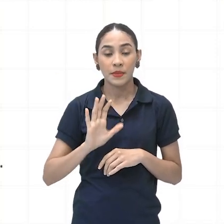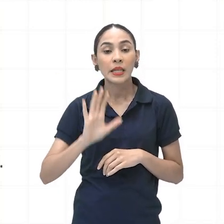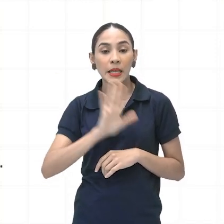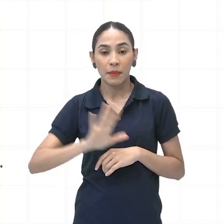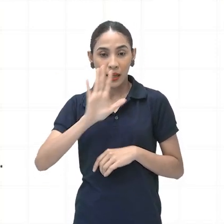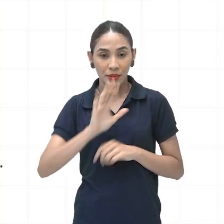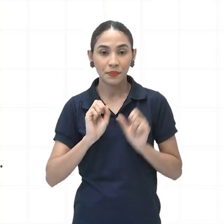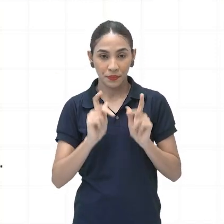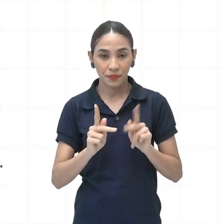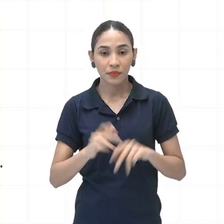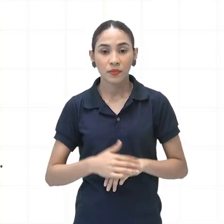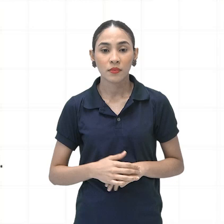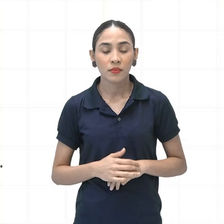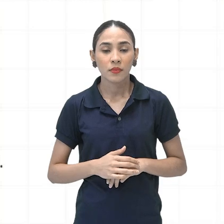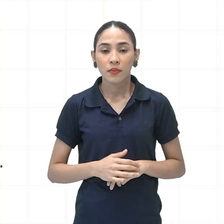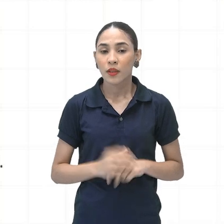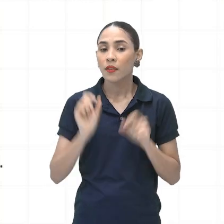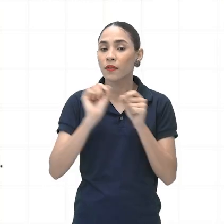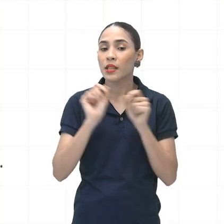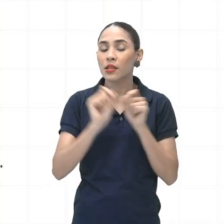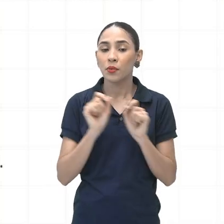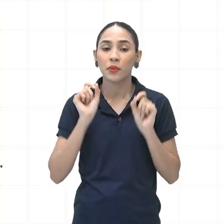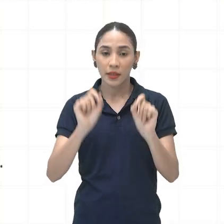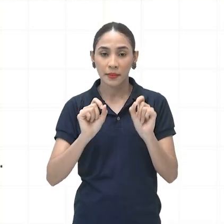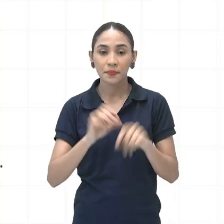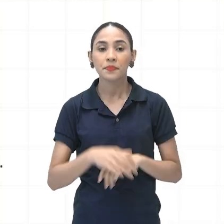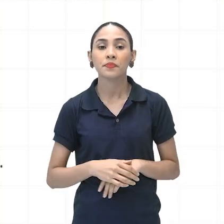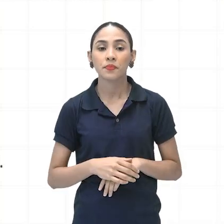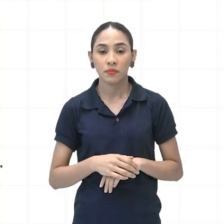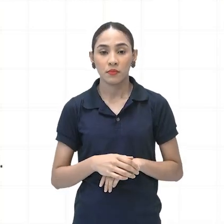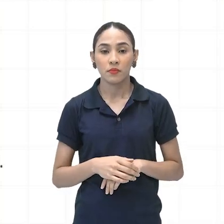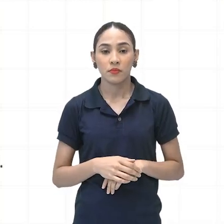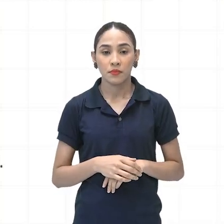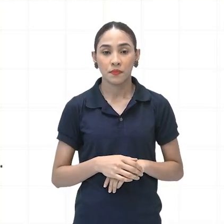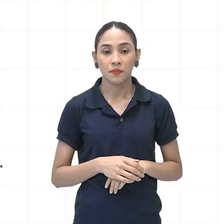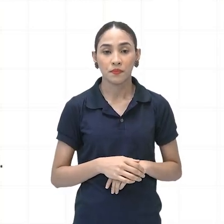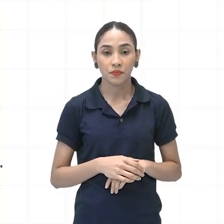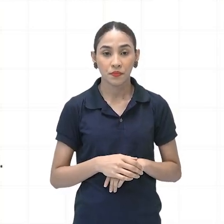situação, tá bom? Então, o que ele vai fazer? Ele